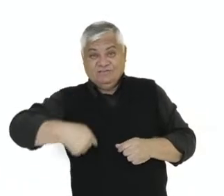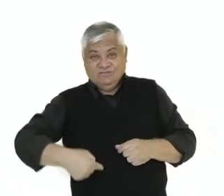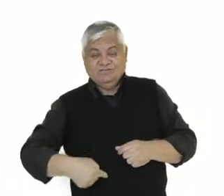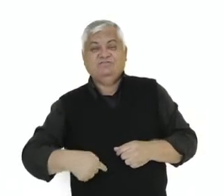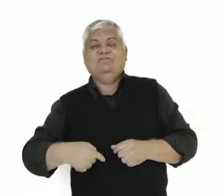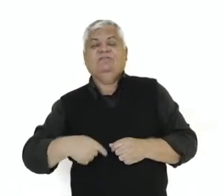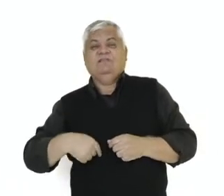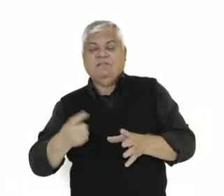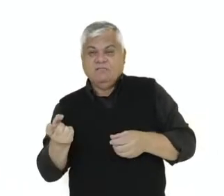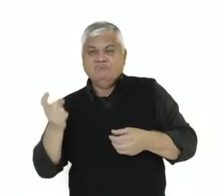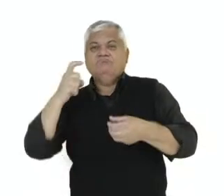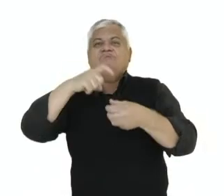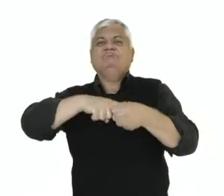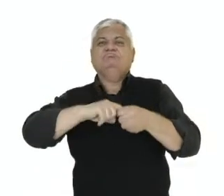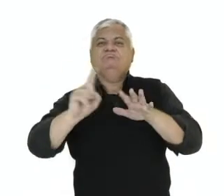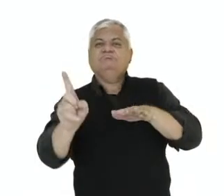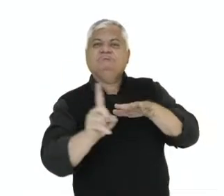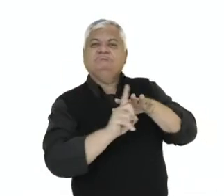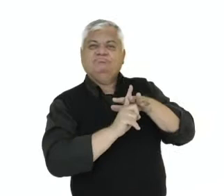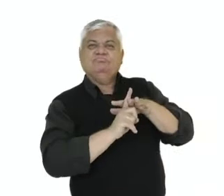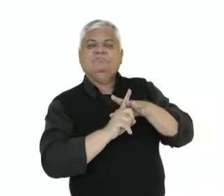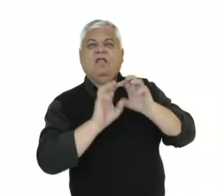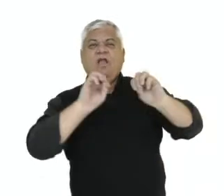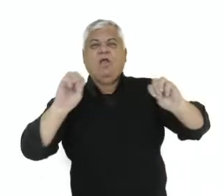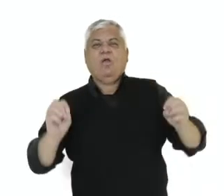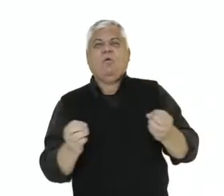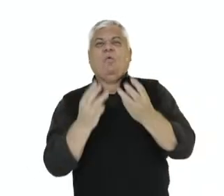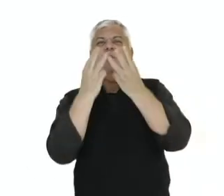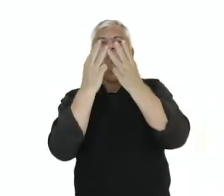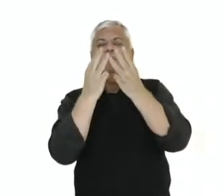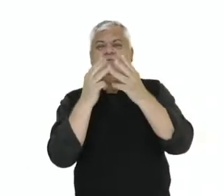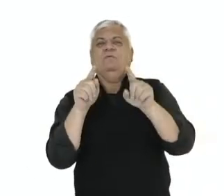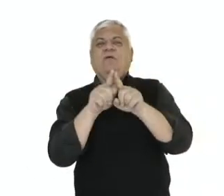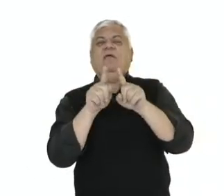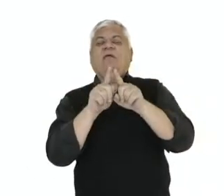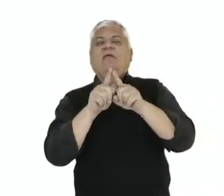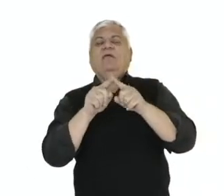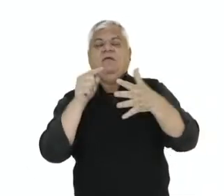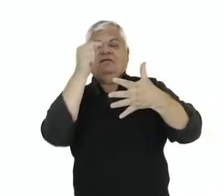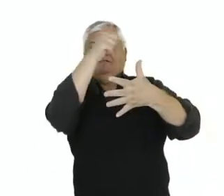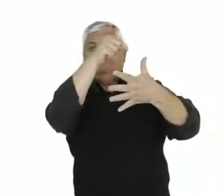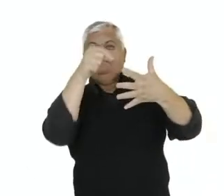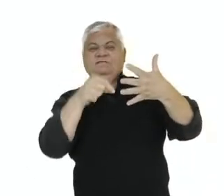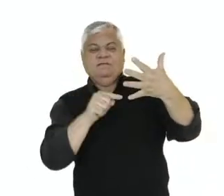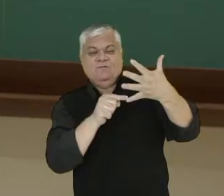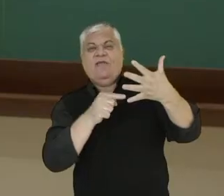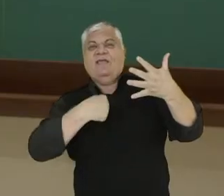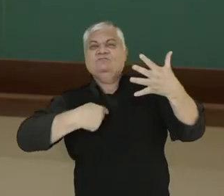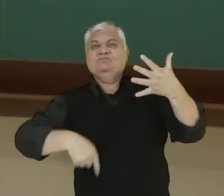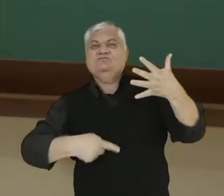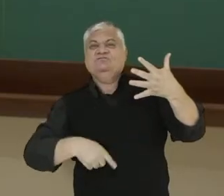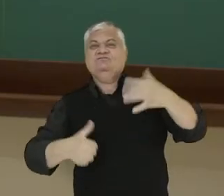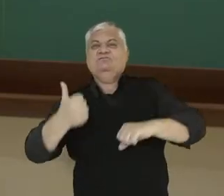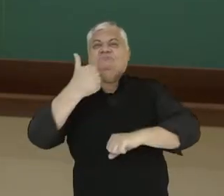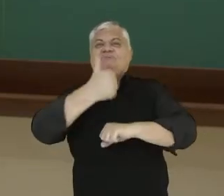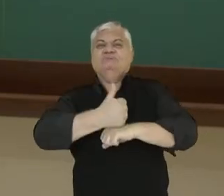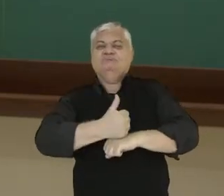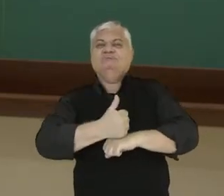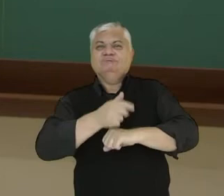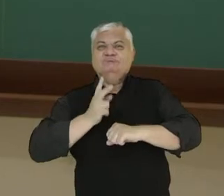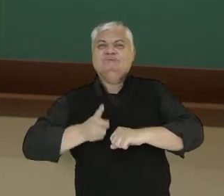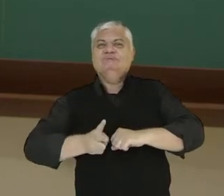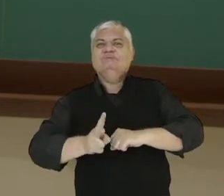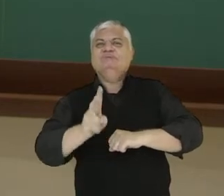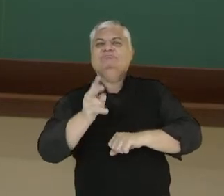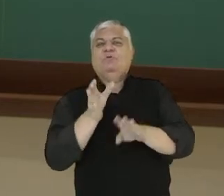a integrar a ONU e, consequentemente, assumir sua posição entre os 5 países permanentes ali no Conselho